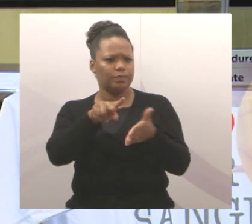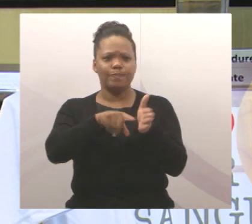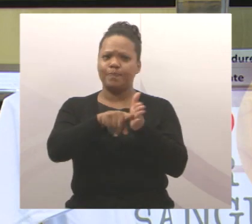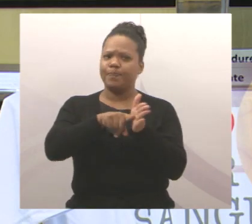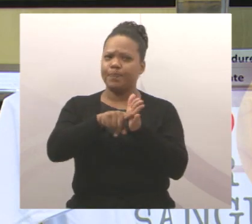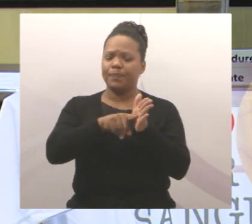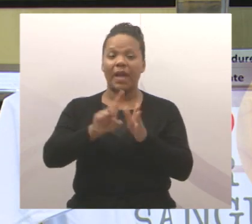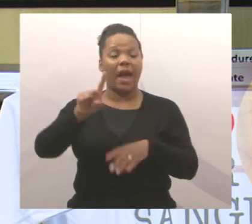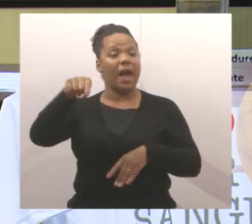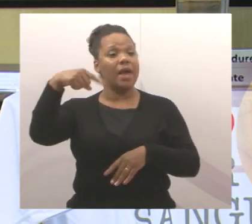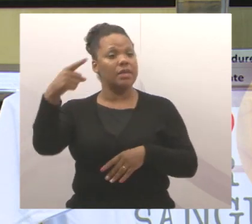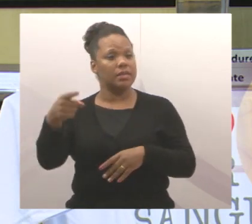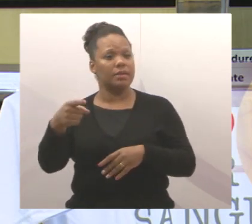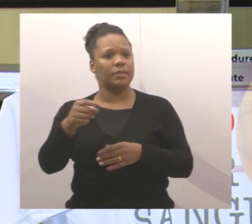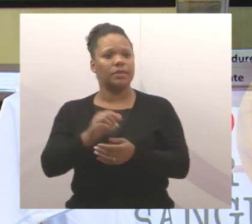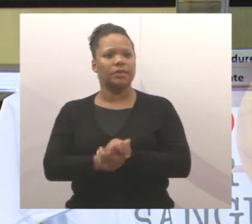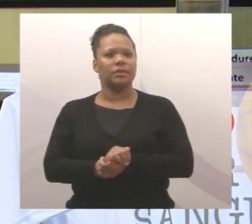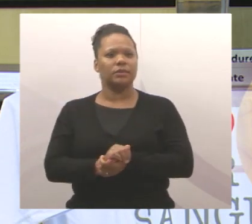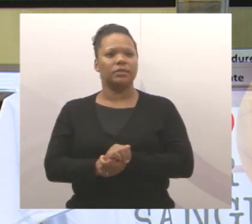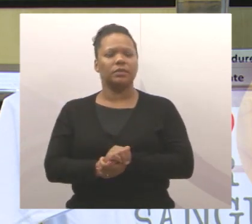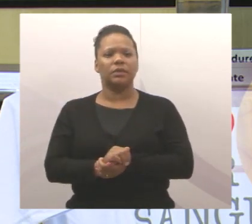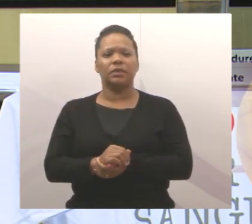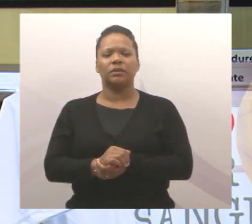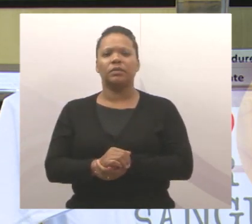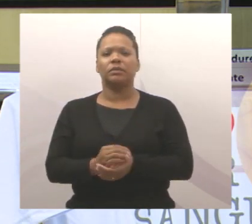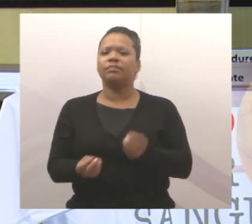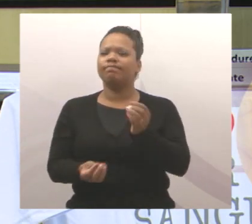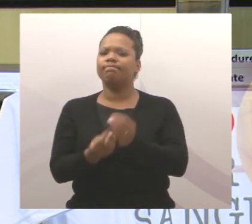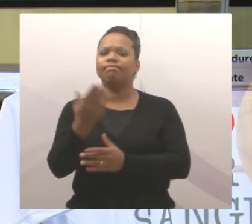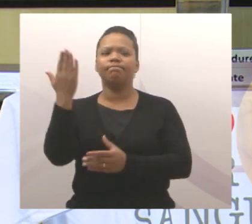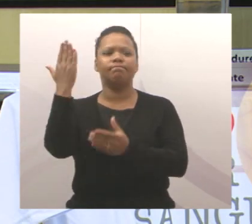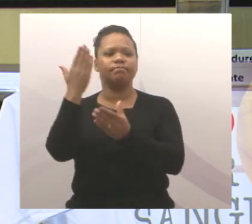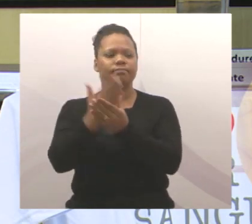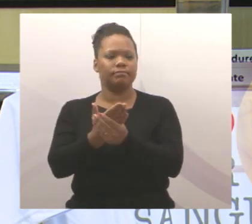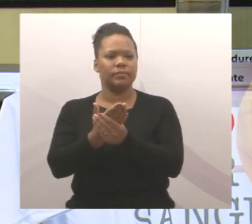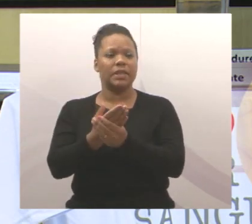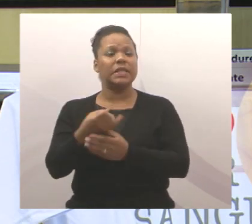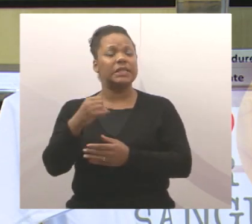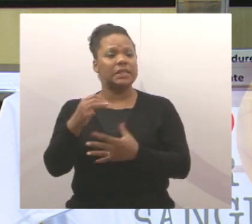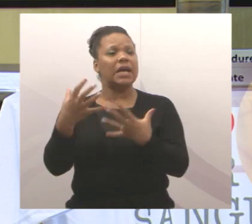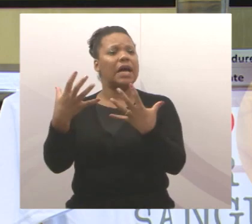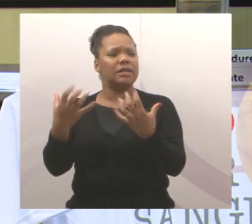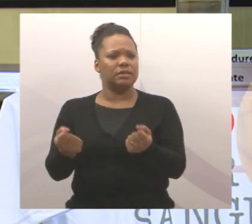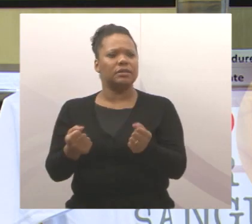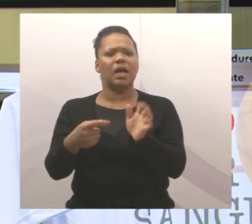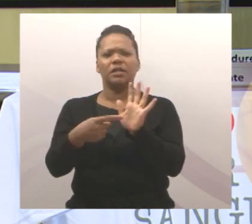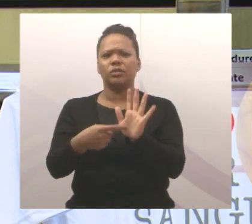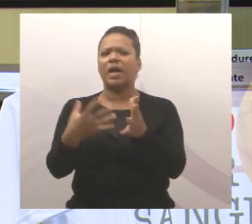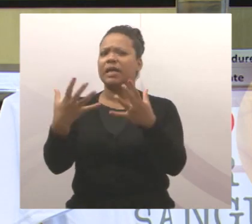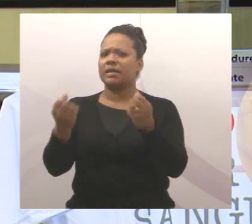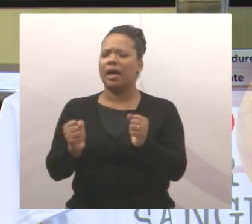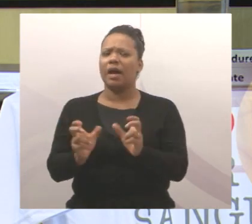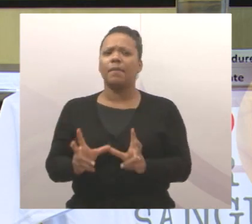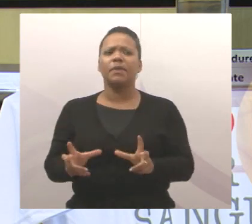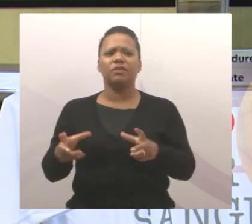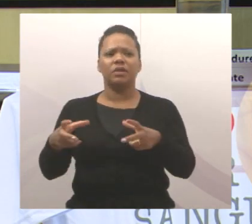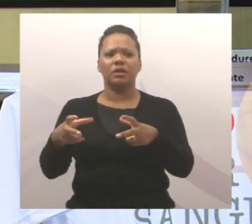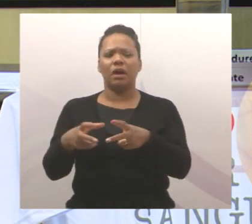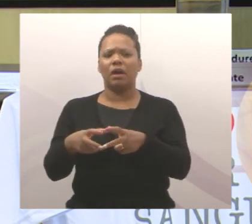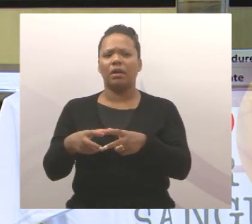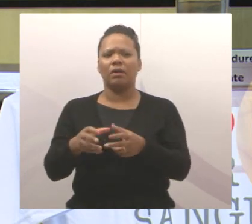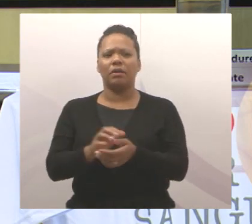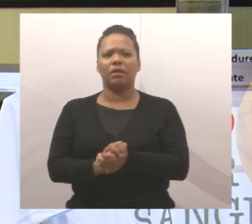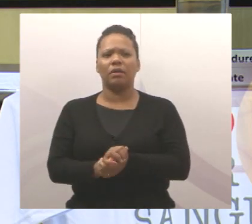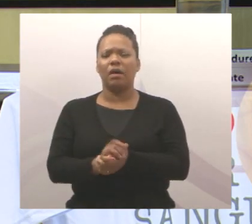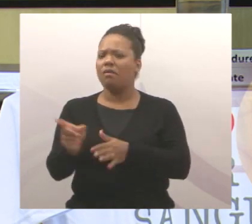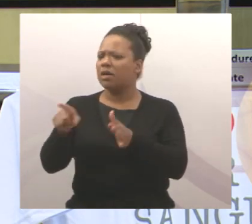e, posteriormente, a instauração do processo. Na admissibilidade da denúncia, a Câmara de Vereadores verificará